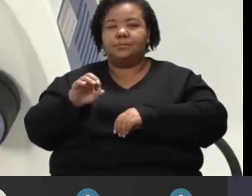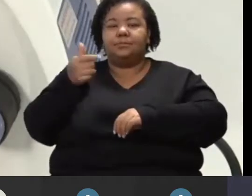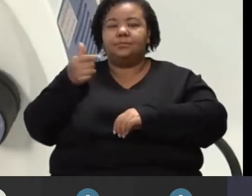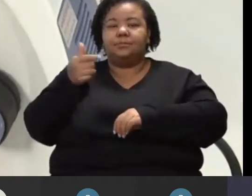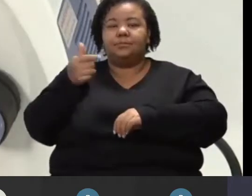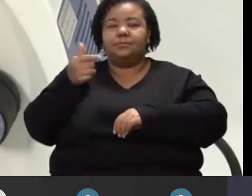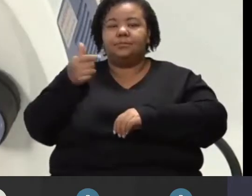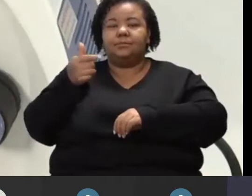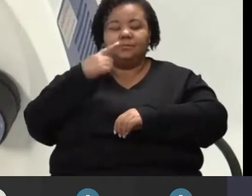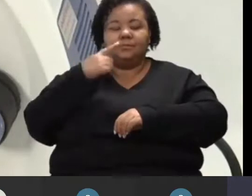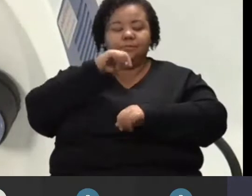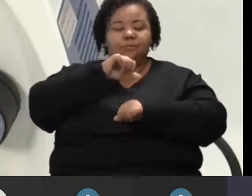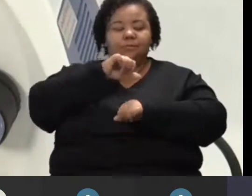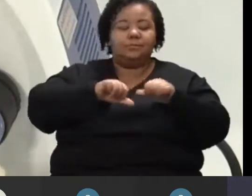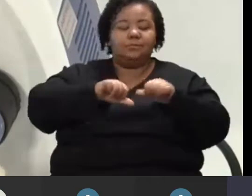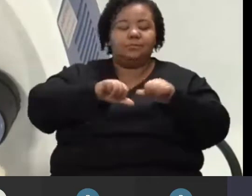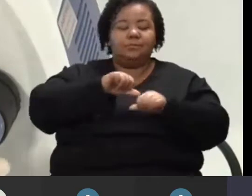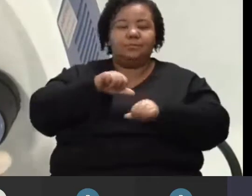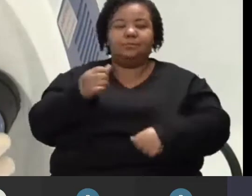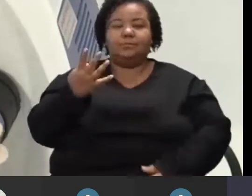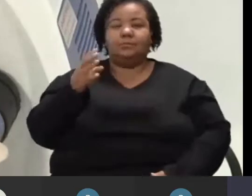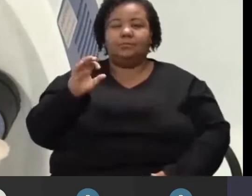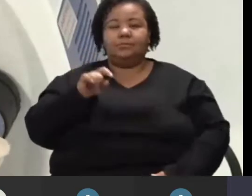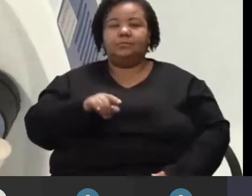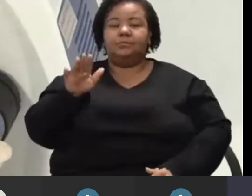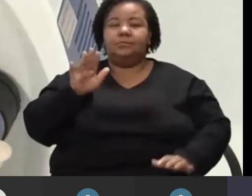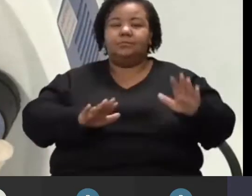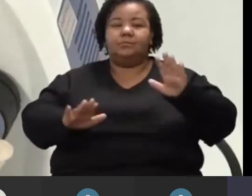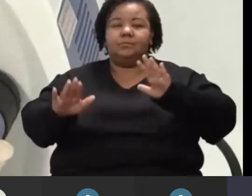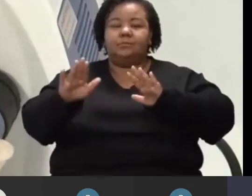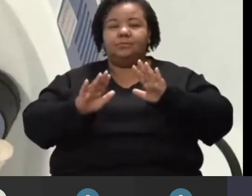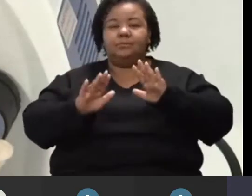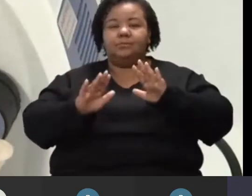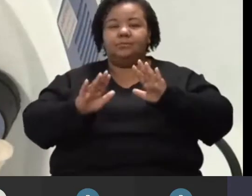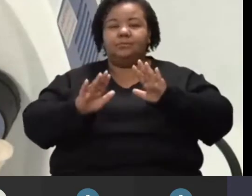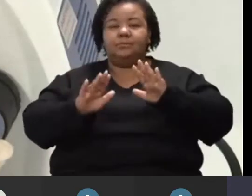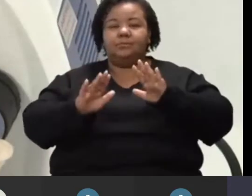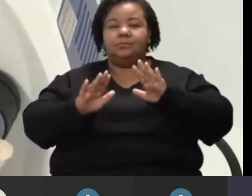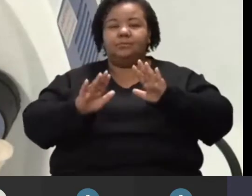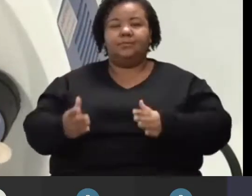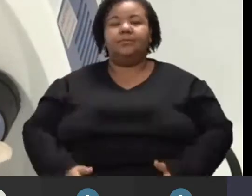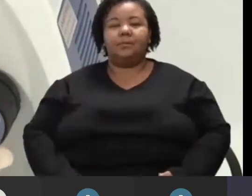Novamente, passa para de 40 e ajusta somente no micrômetro.